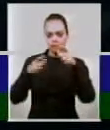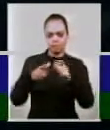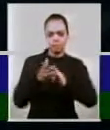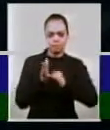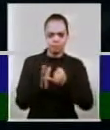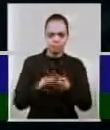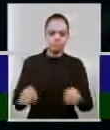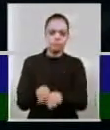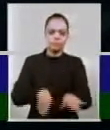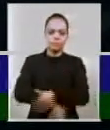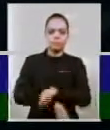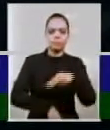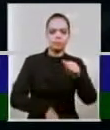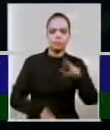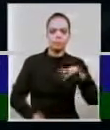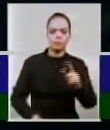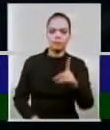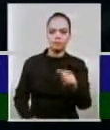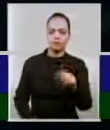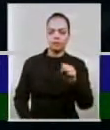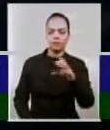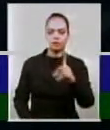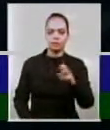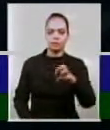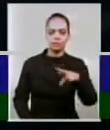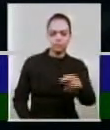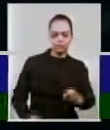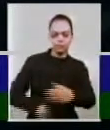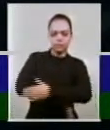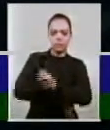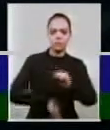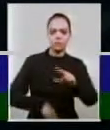Jorge, na rua Maria das Dores Conceição, esquina com a rua Sueli